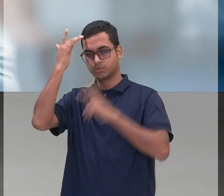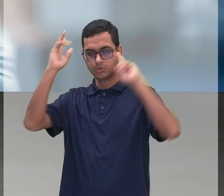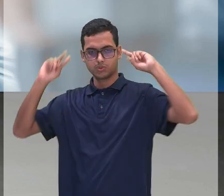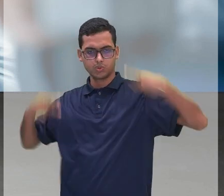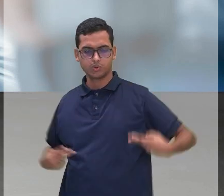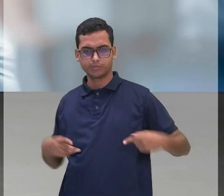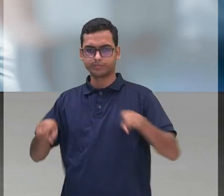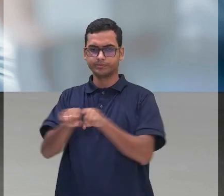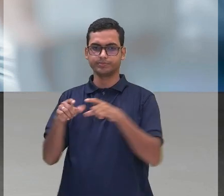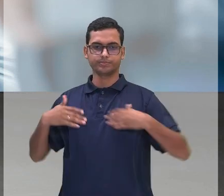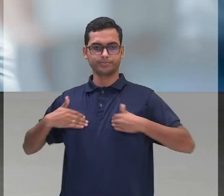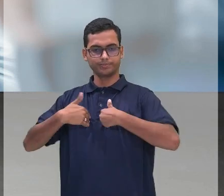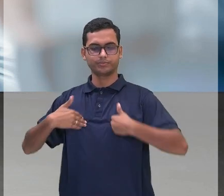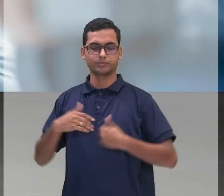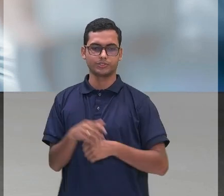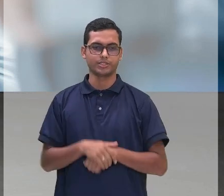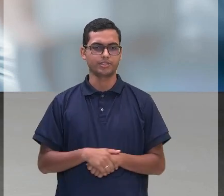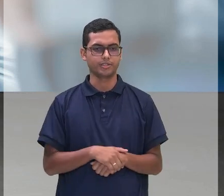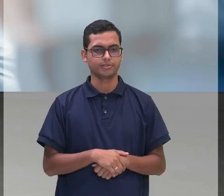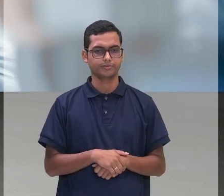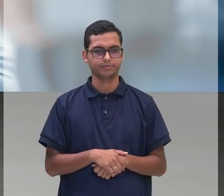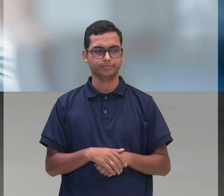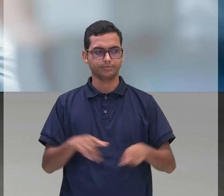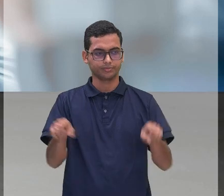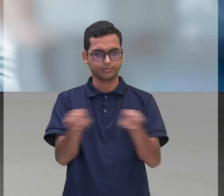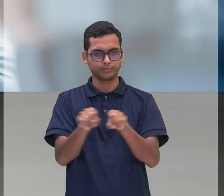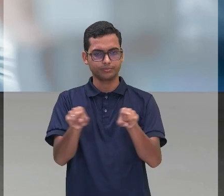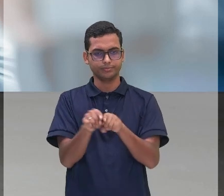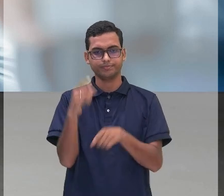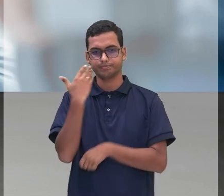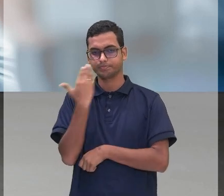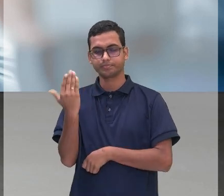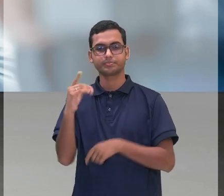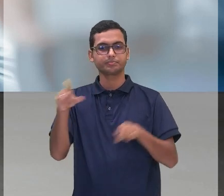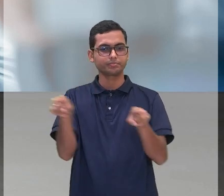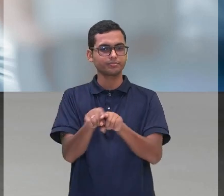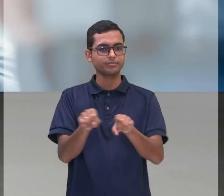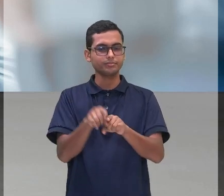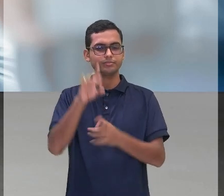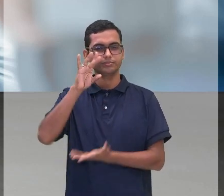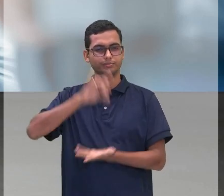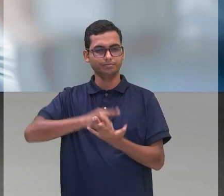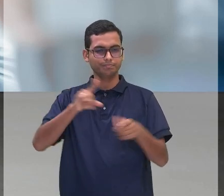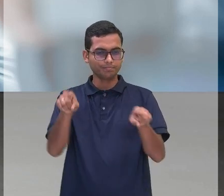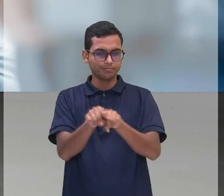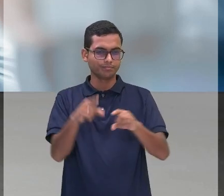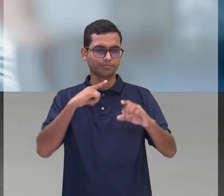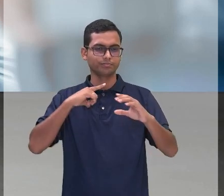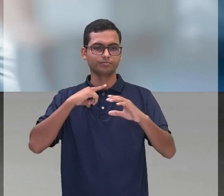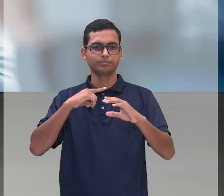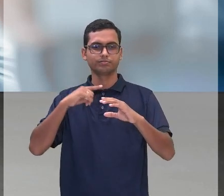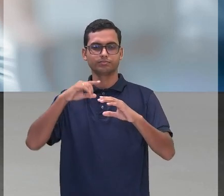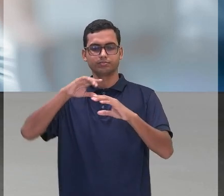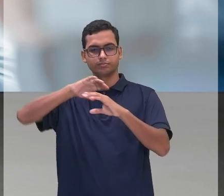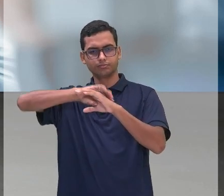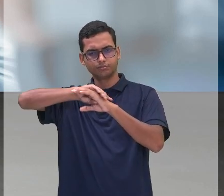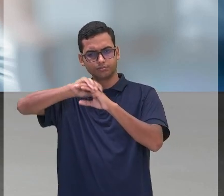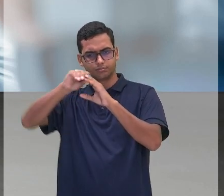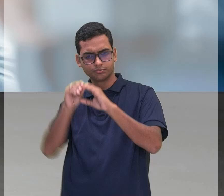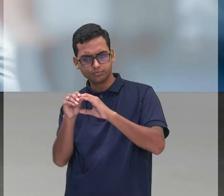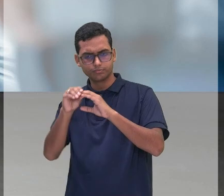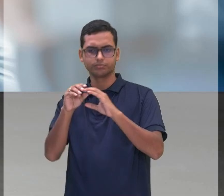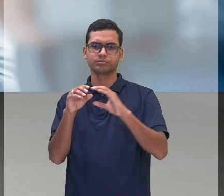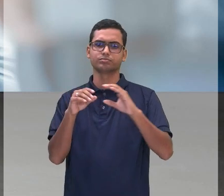apresenta características que são diferentes, né? Como, por exemplo, a parede celular, o vacúolo, que é